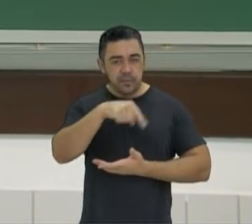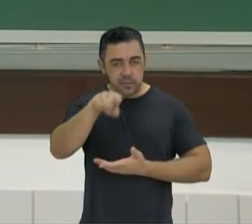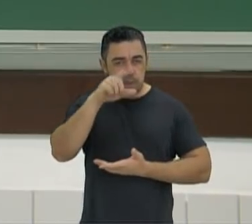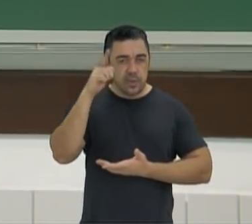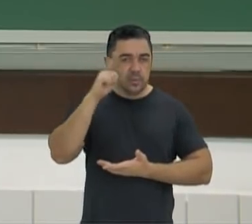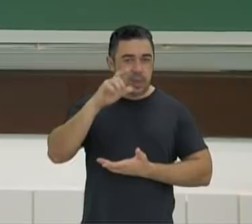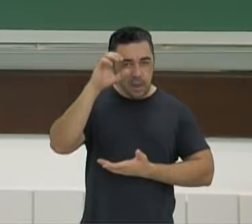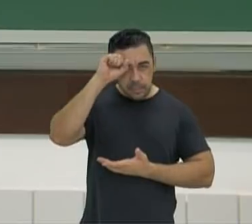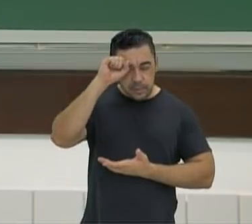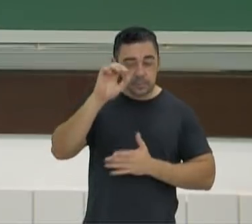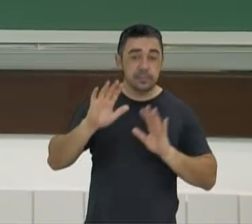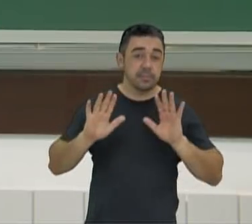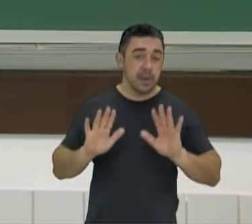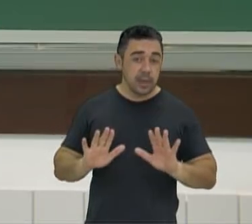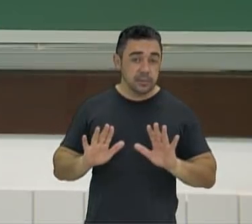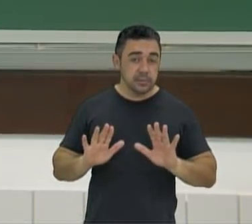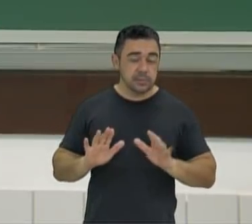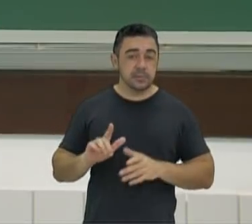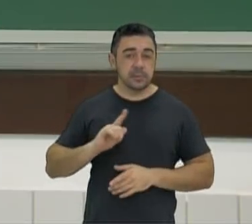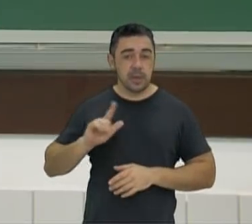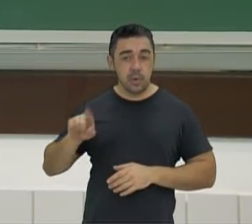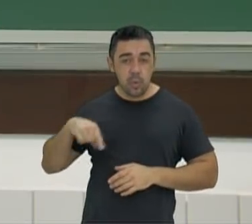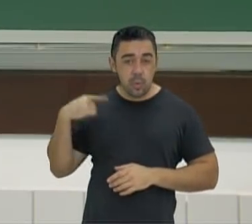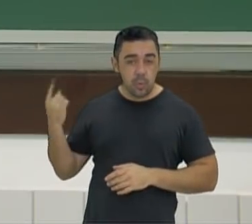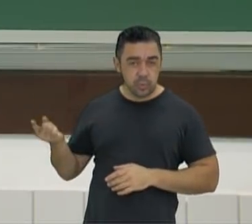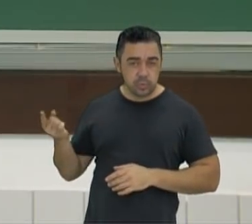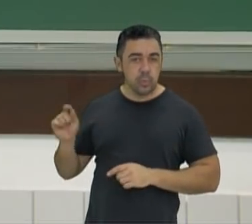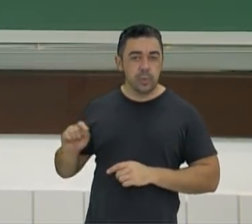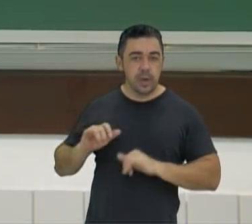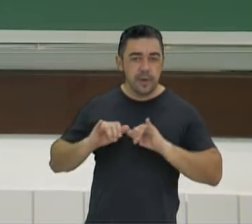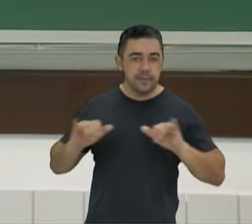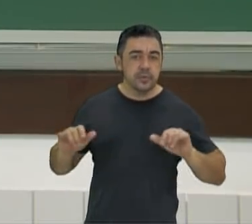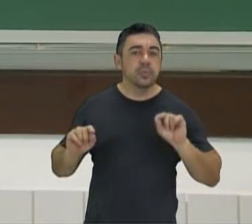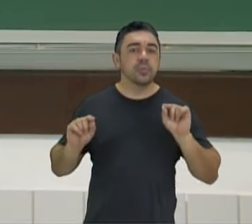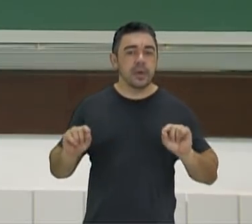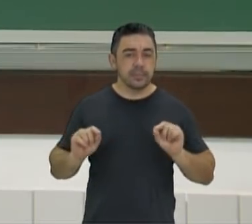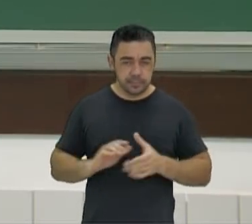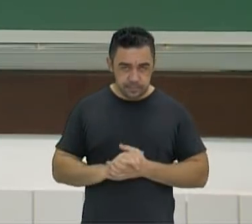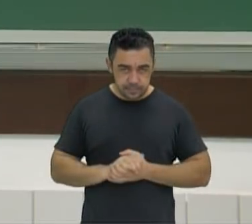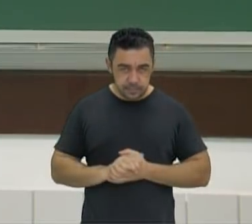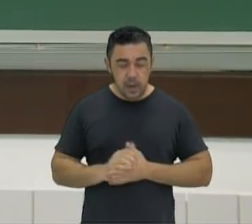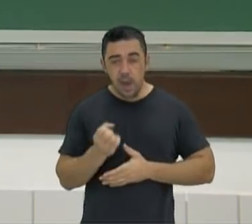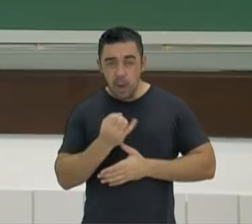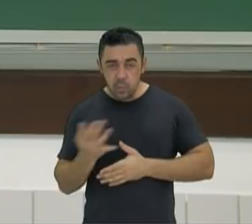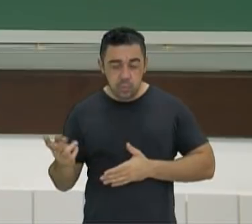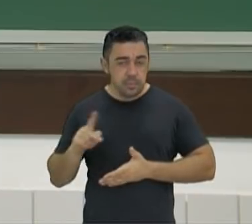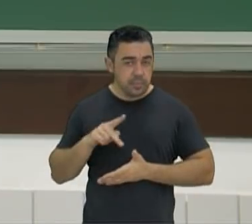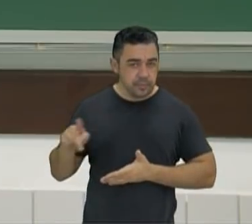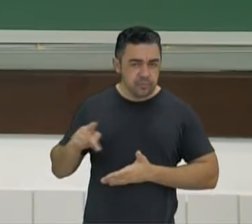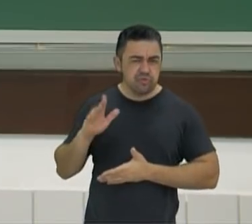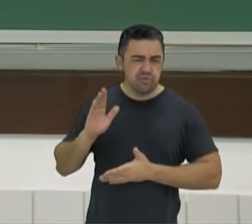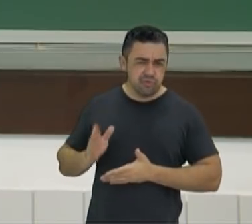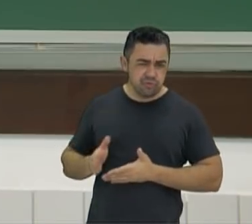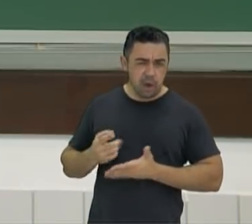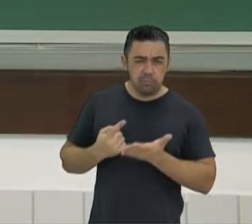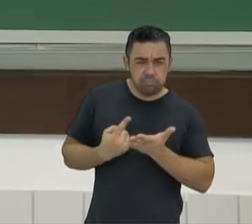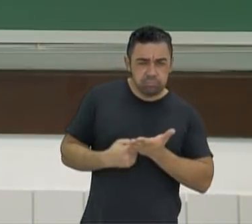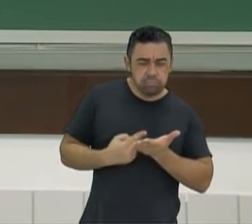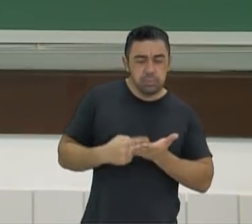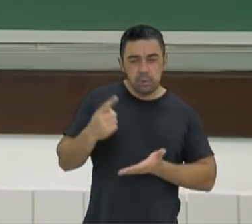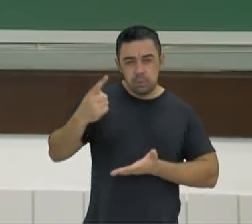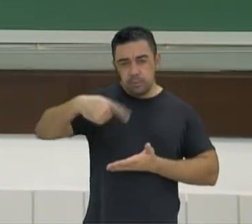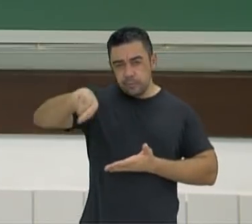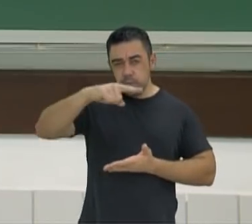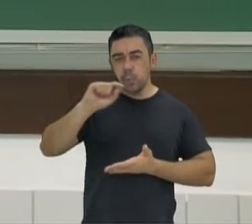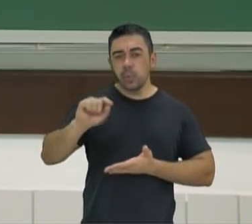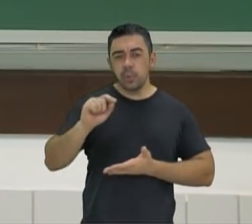aprendendo. Mas aí, a gente tem mais uma coisinha no nosso recado hoje, que é o quê? Alguns professores já estão marcando, agendando com